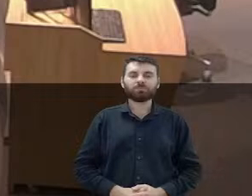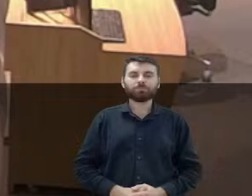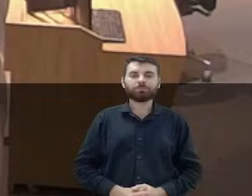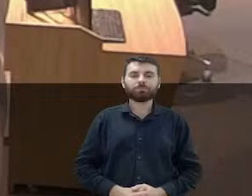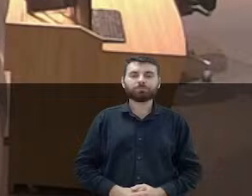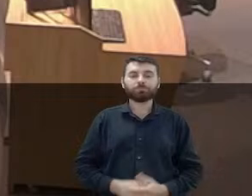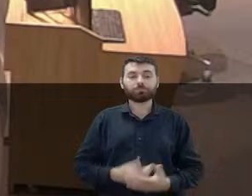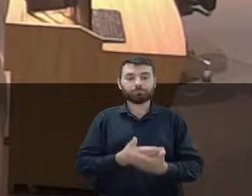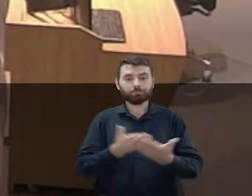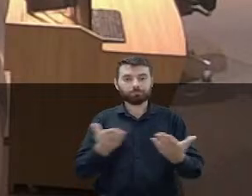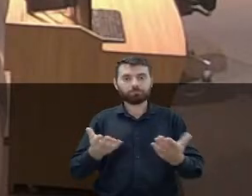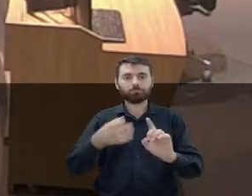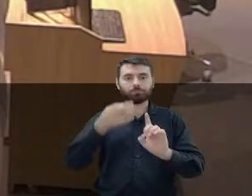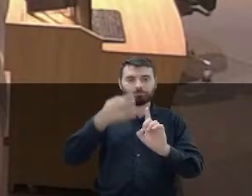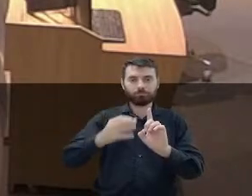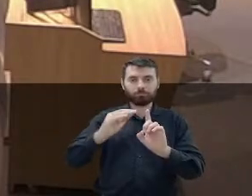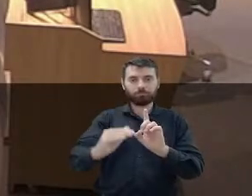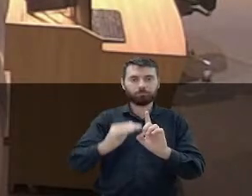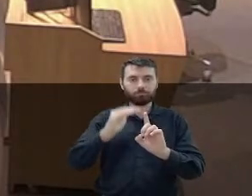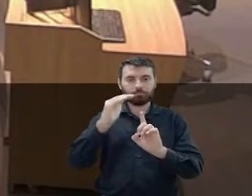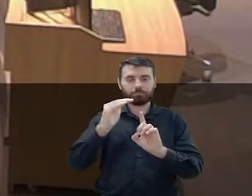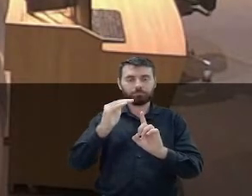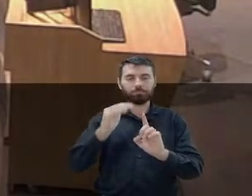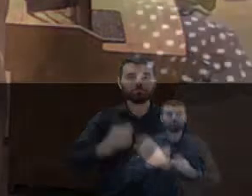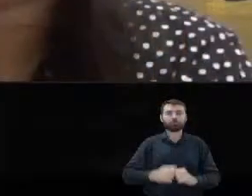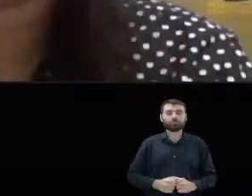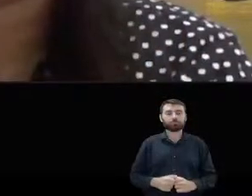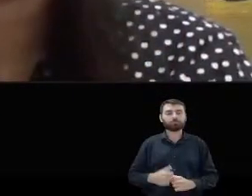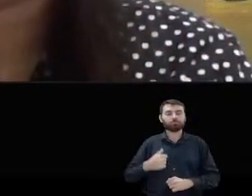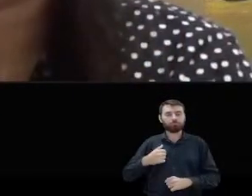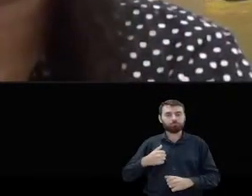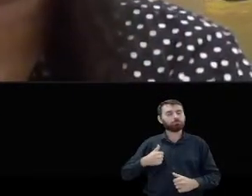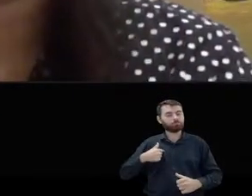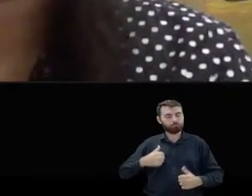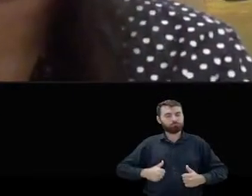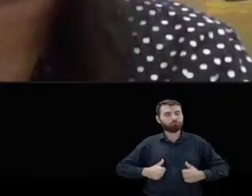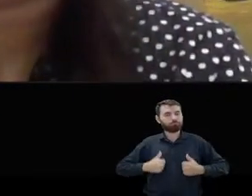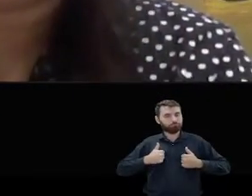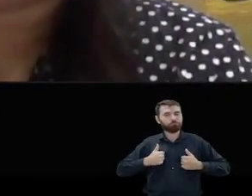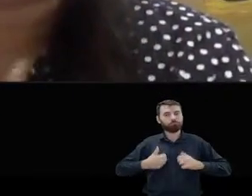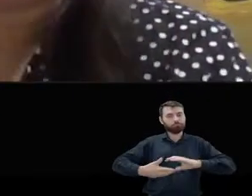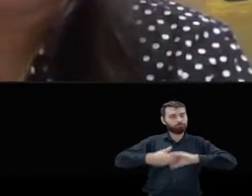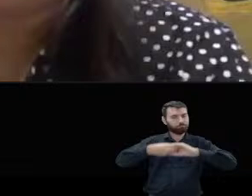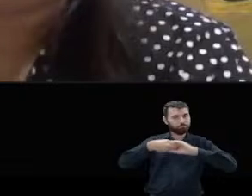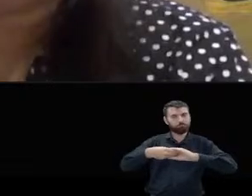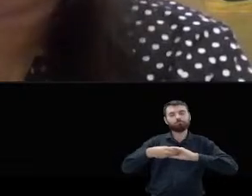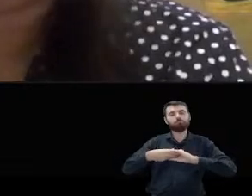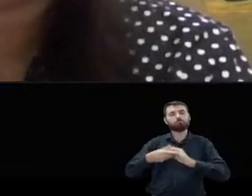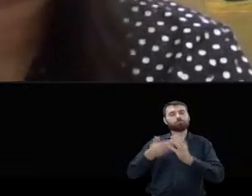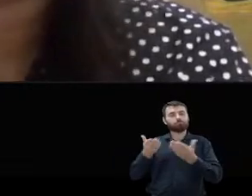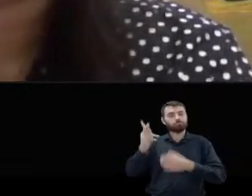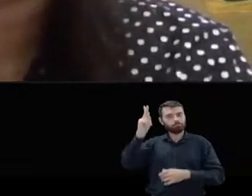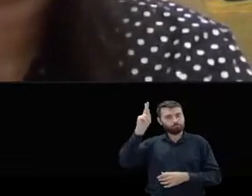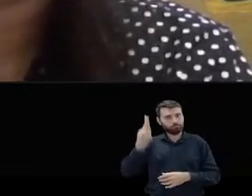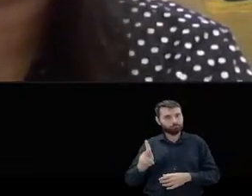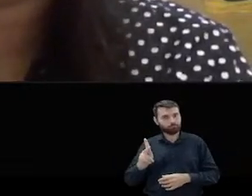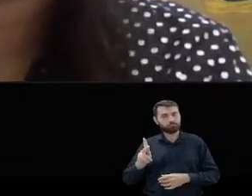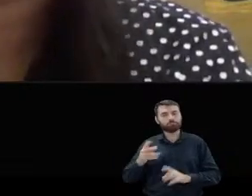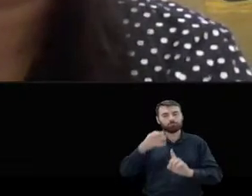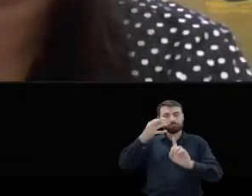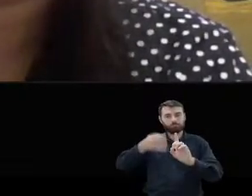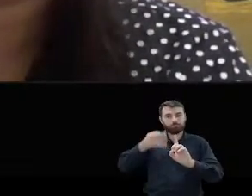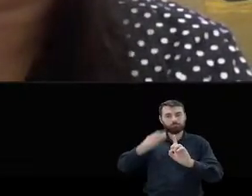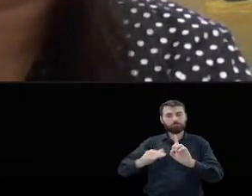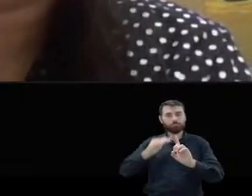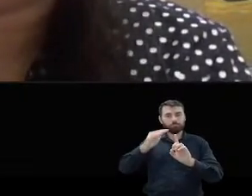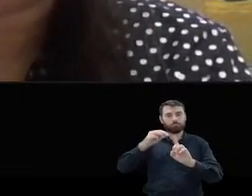Excelentíssimos desembargadores, a quem com muita honra cumprimento na pessoa do presidente desta colenda turma, desembargador